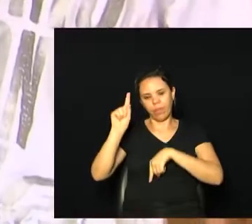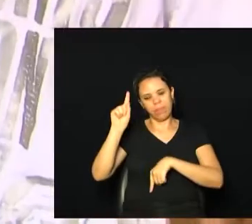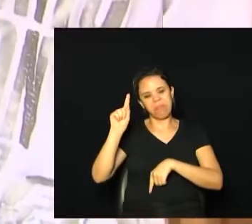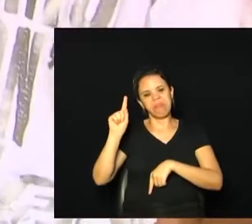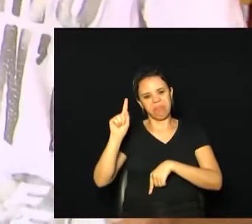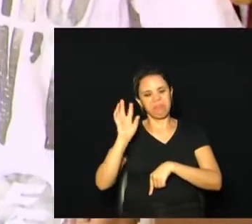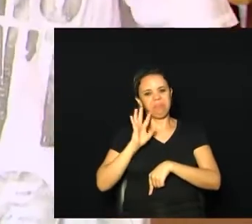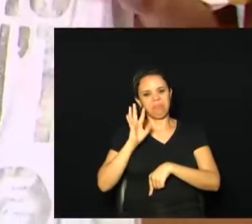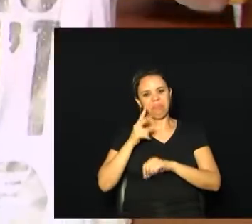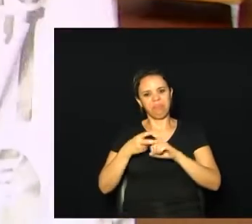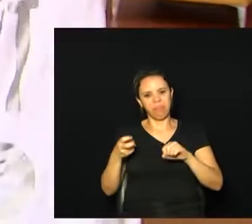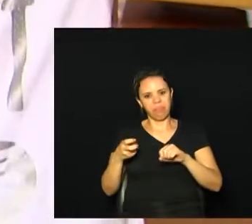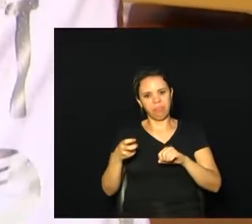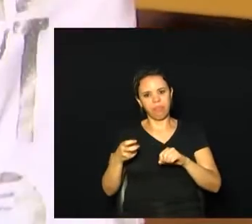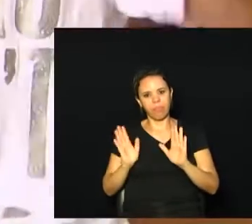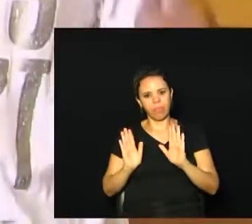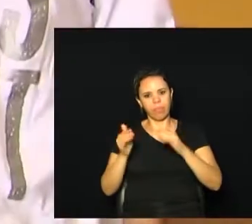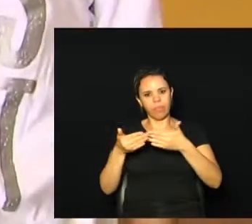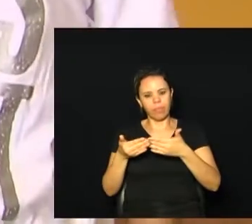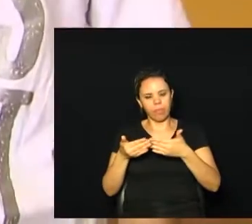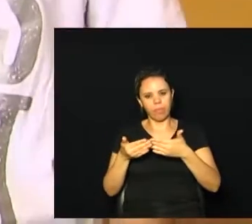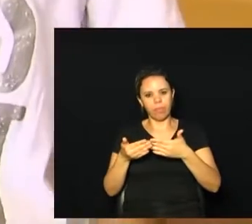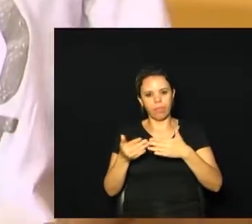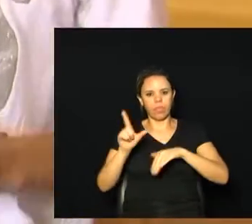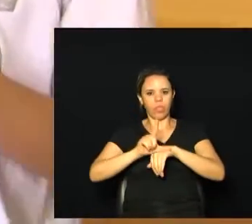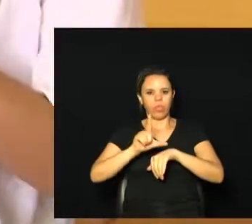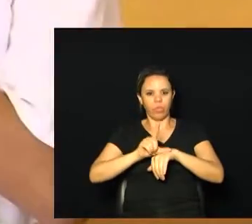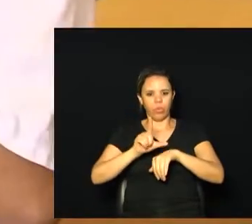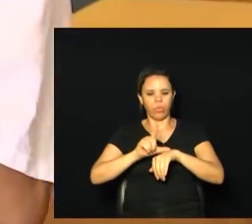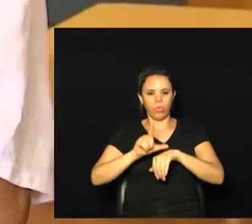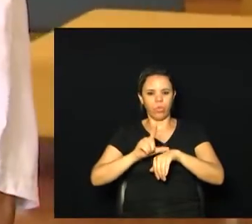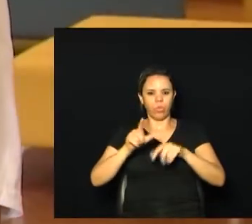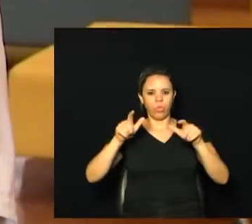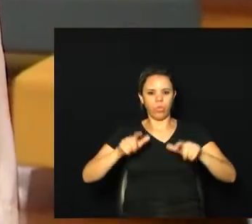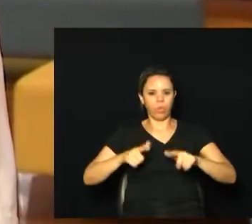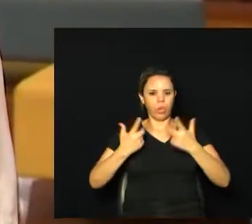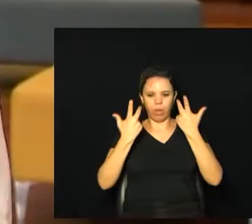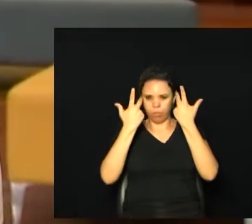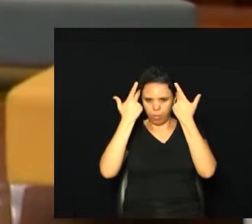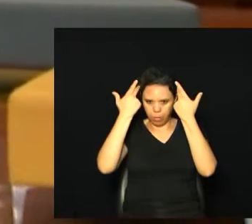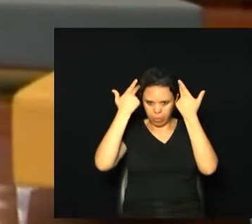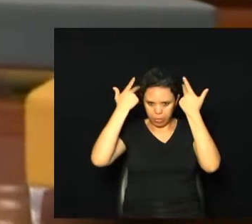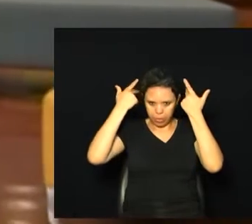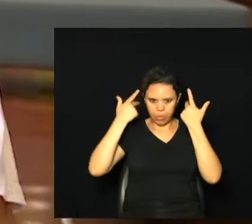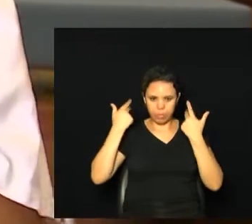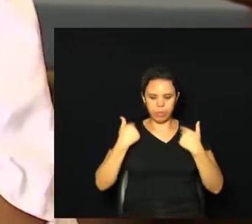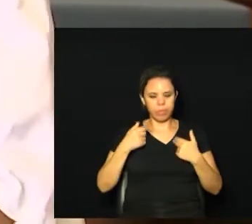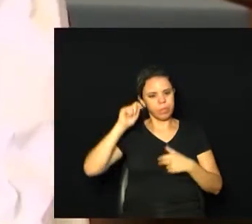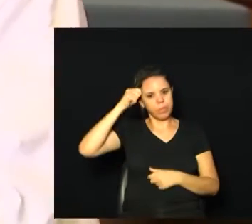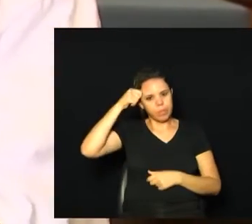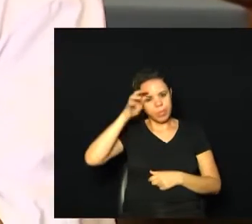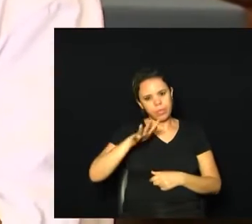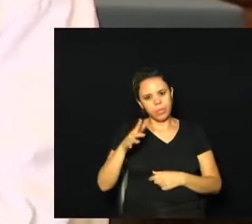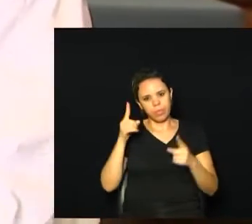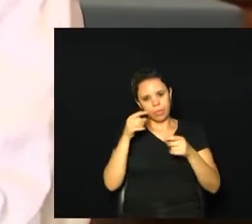Então, né, o meu aplicativo foi com foco nos salões e cabelo afro, conforme é uma dificuldade, tipo, foi